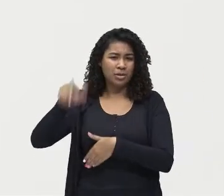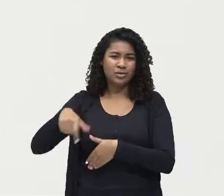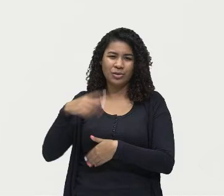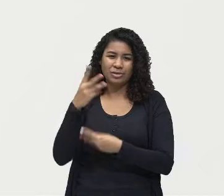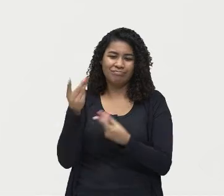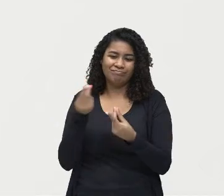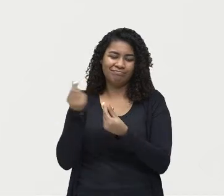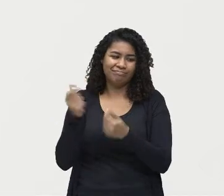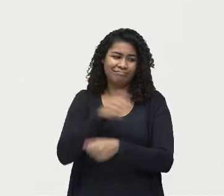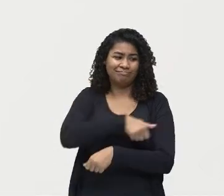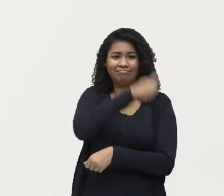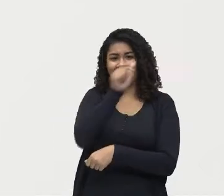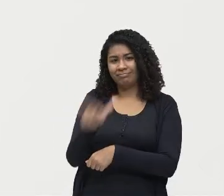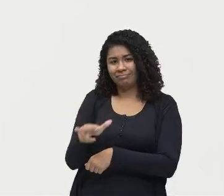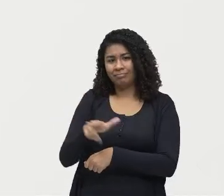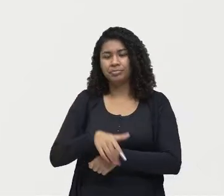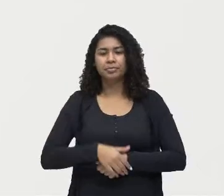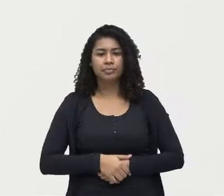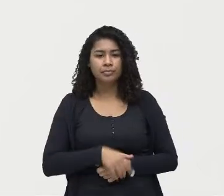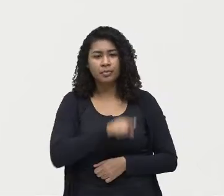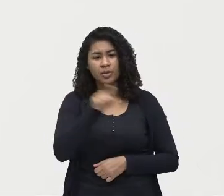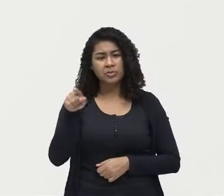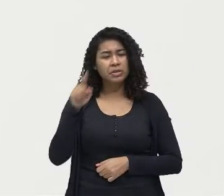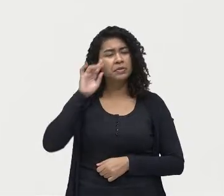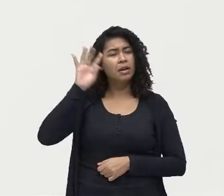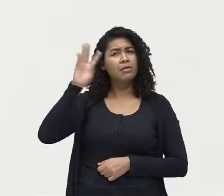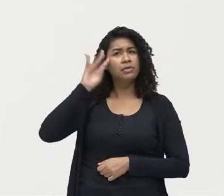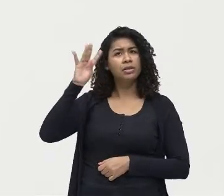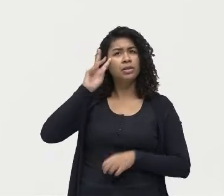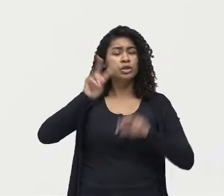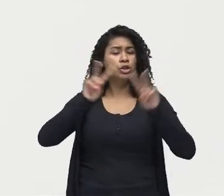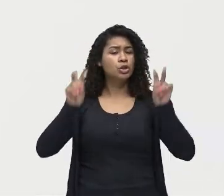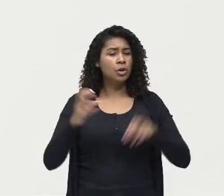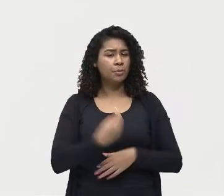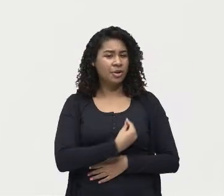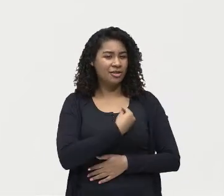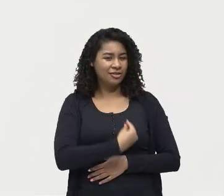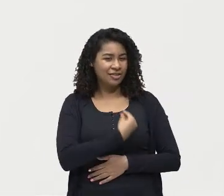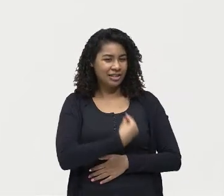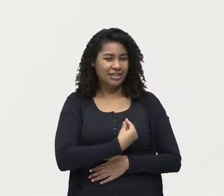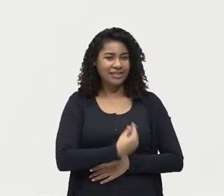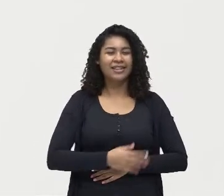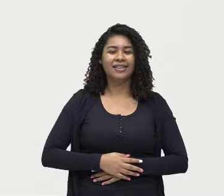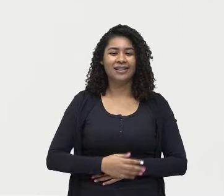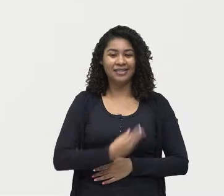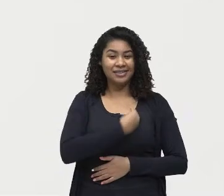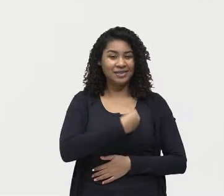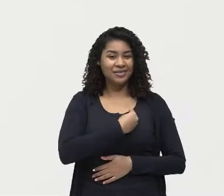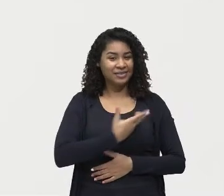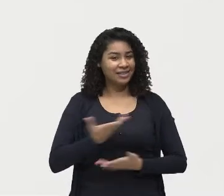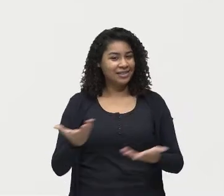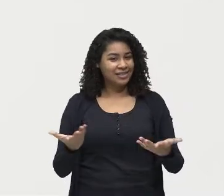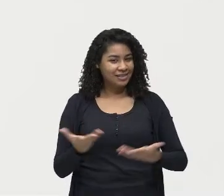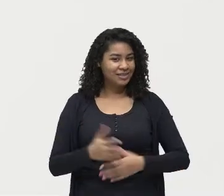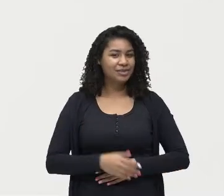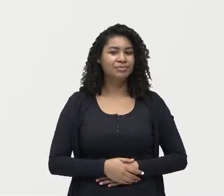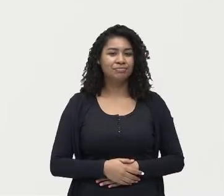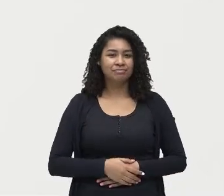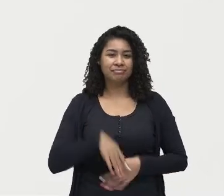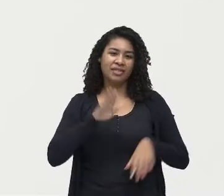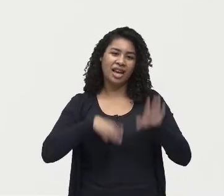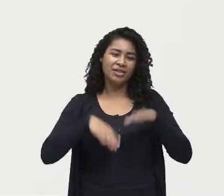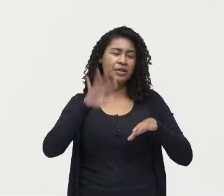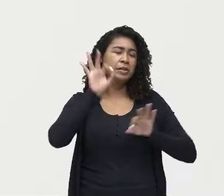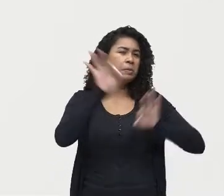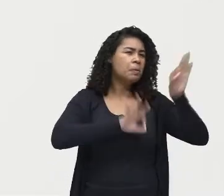apresentado, para que você reflita também sobre essa dinâmica da vida. A dinâmica da vida como ela é. Nem sempre o planejado sai como